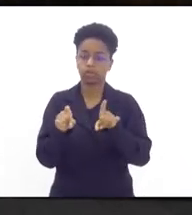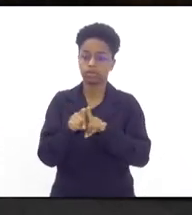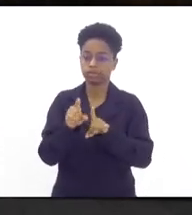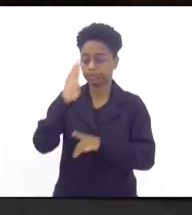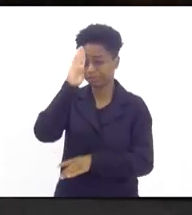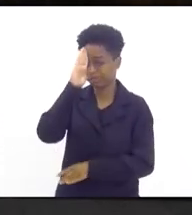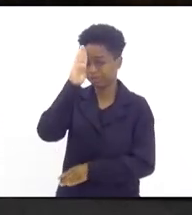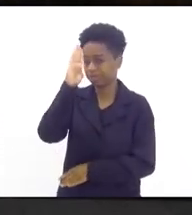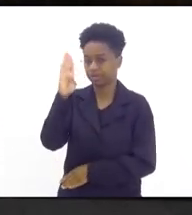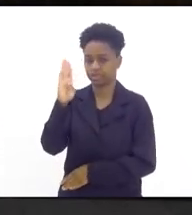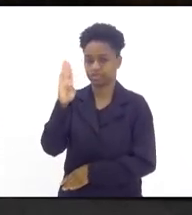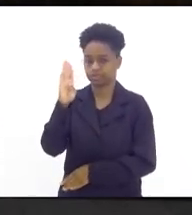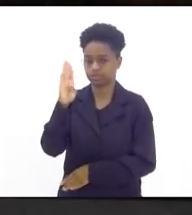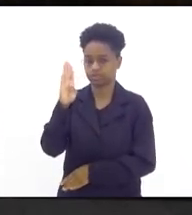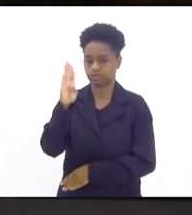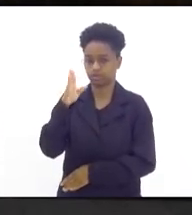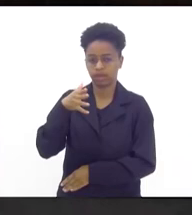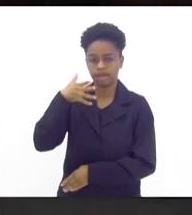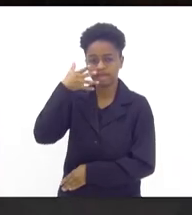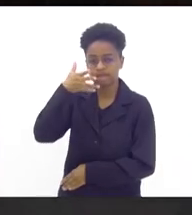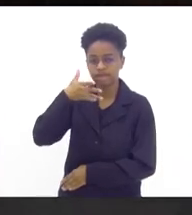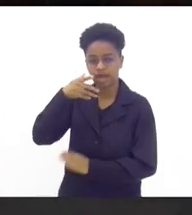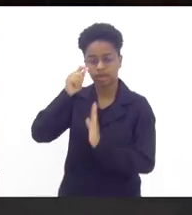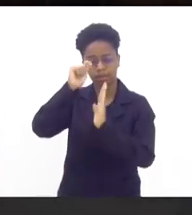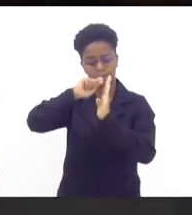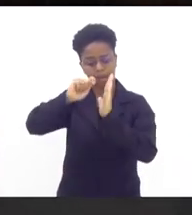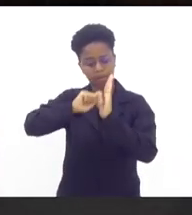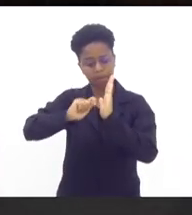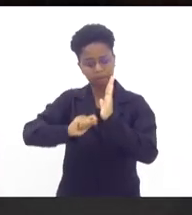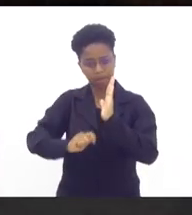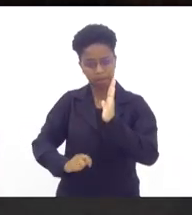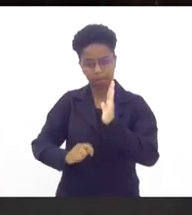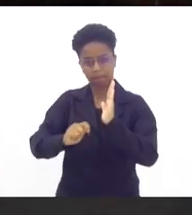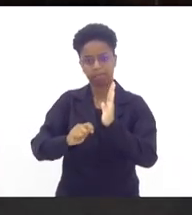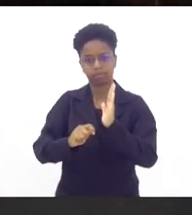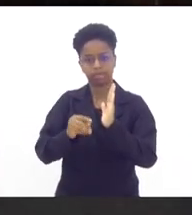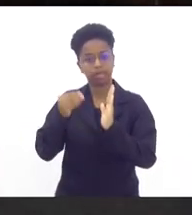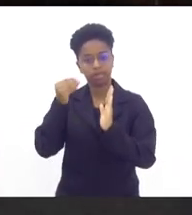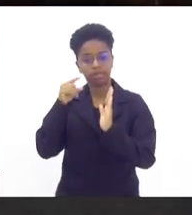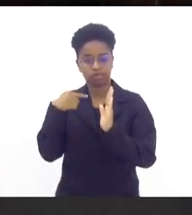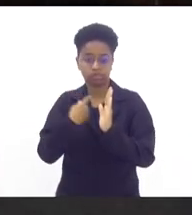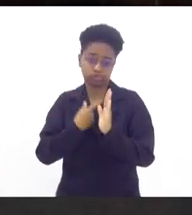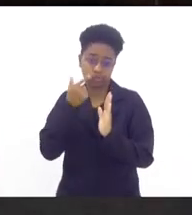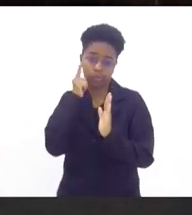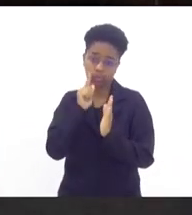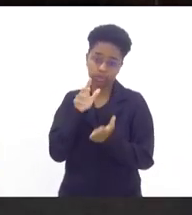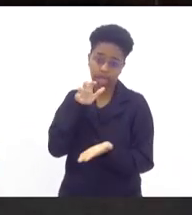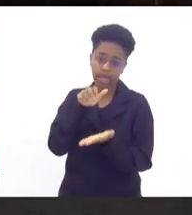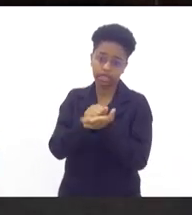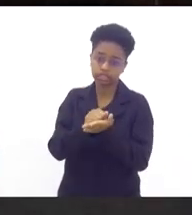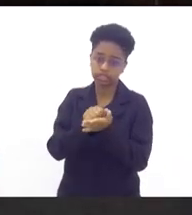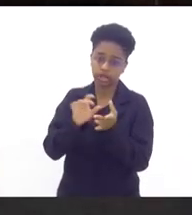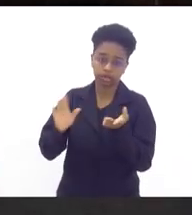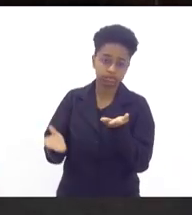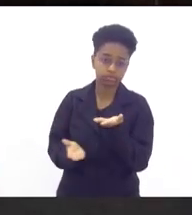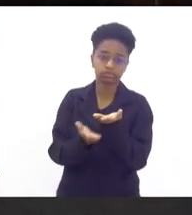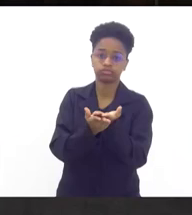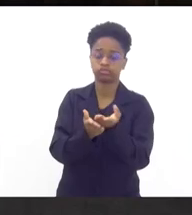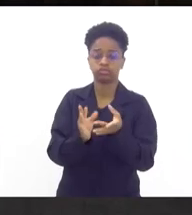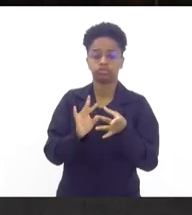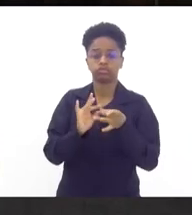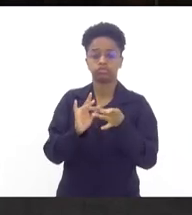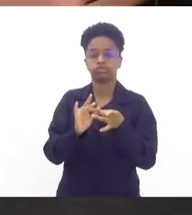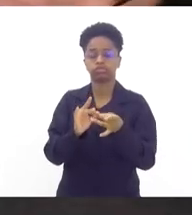na íntegra a sua fala por escrito não é a fim de que nós possamos de alguma forma anexar em